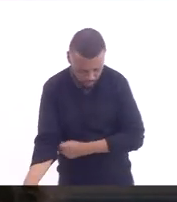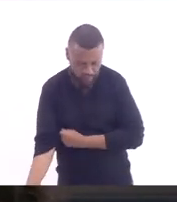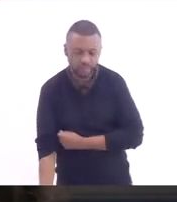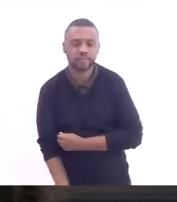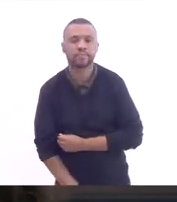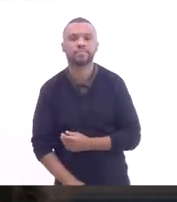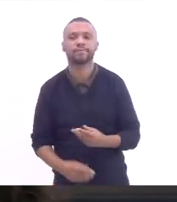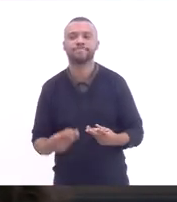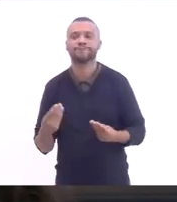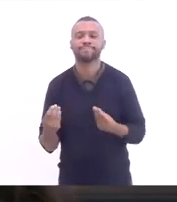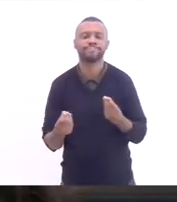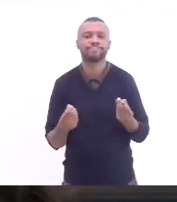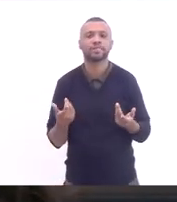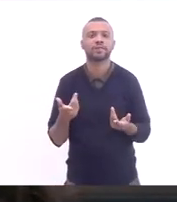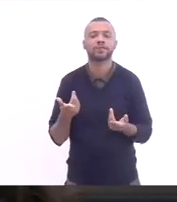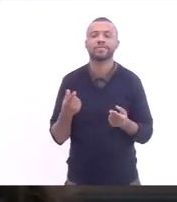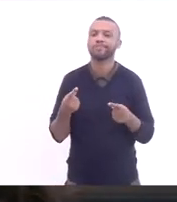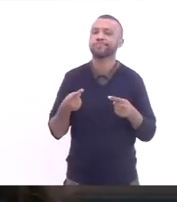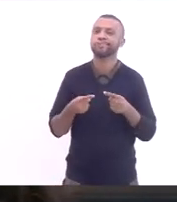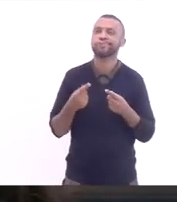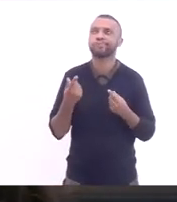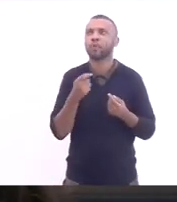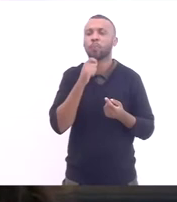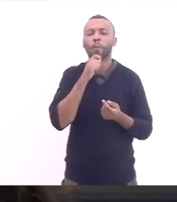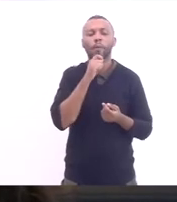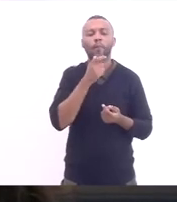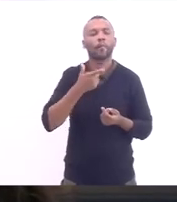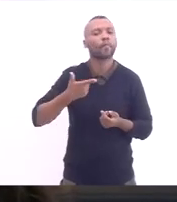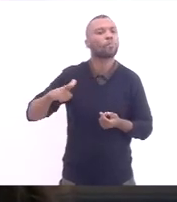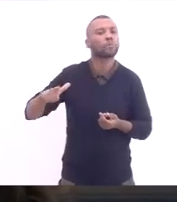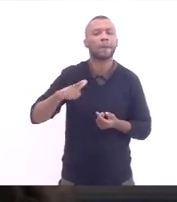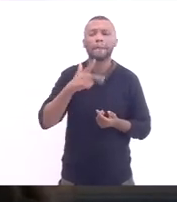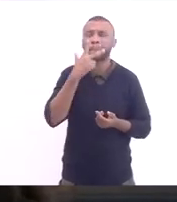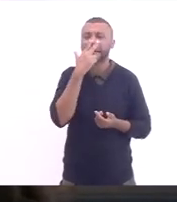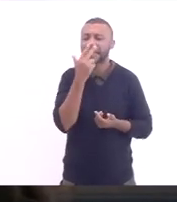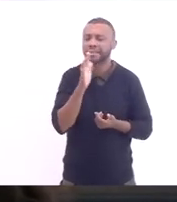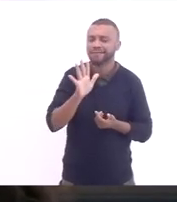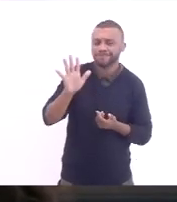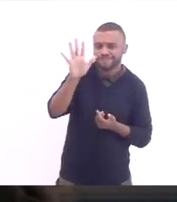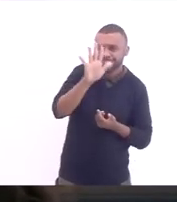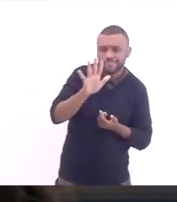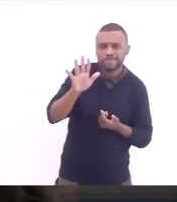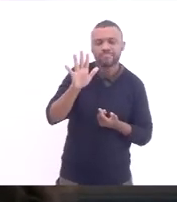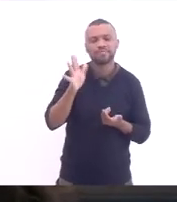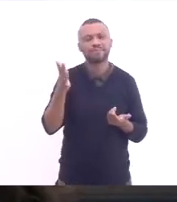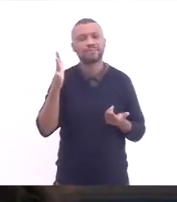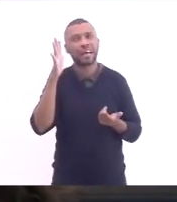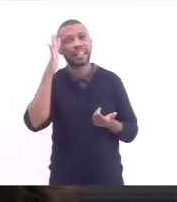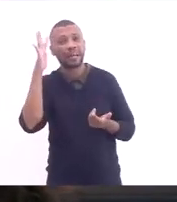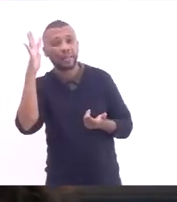quer dizer, não há. Eu vejo assim, aí é tudo.